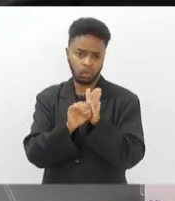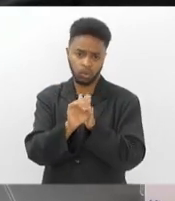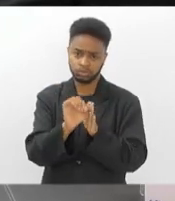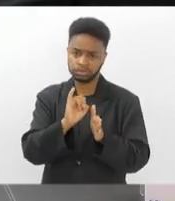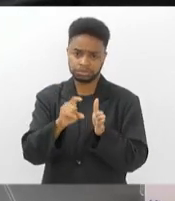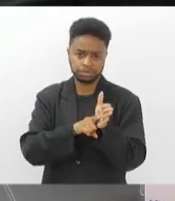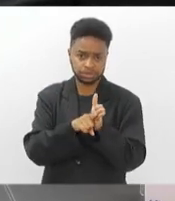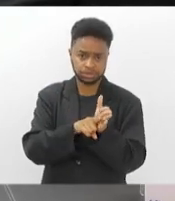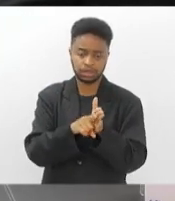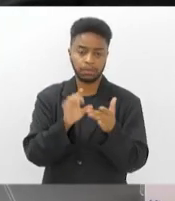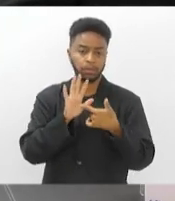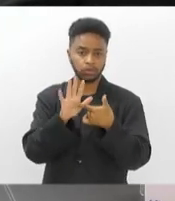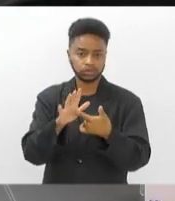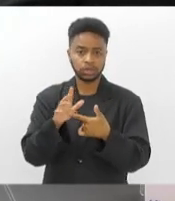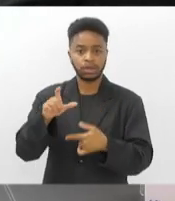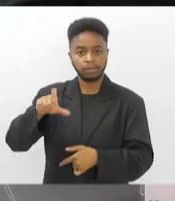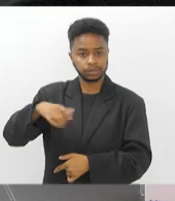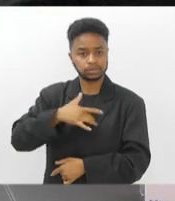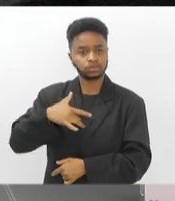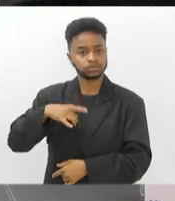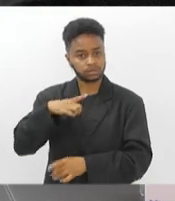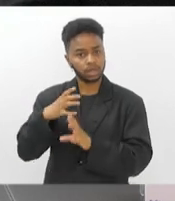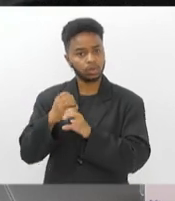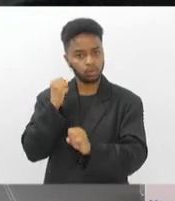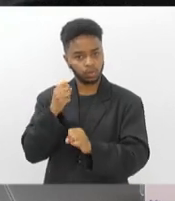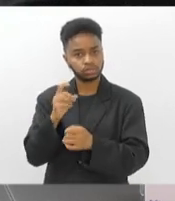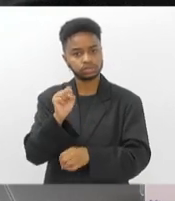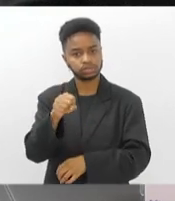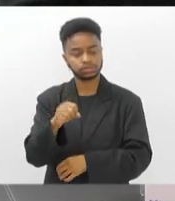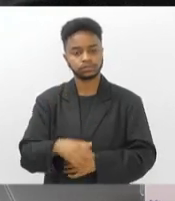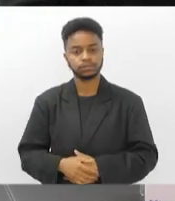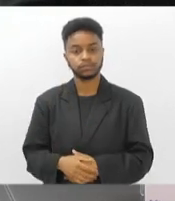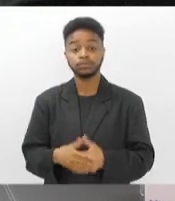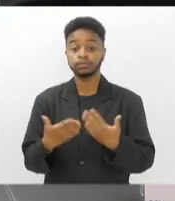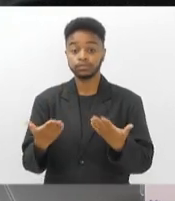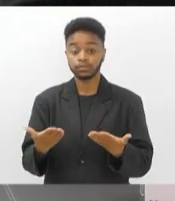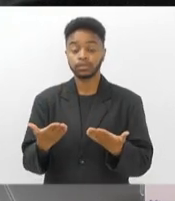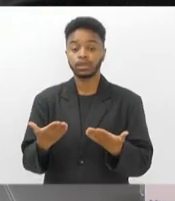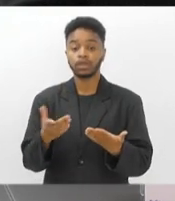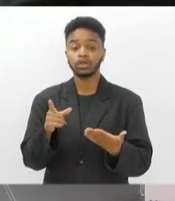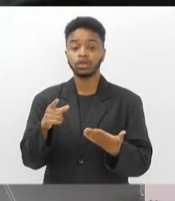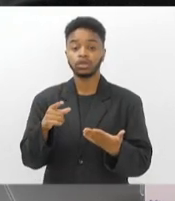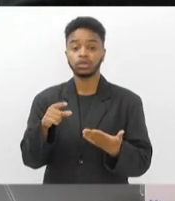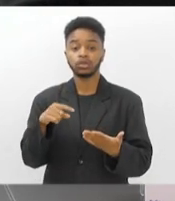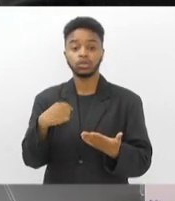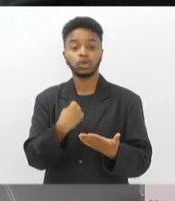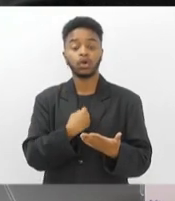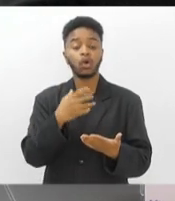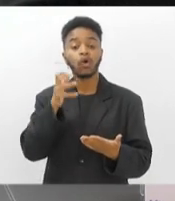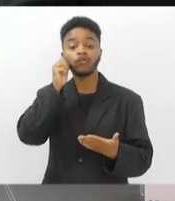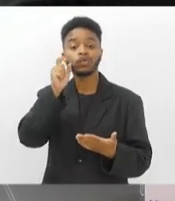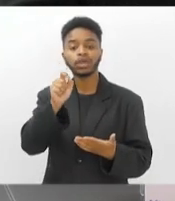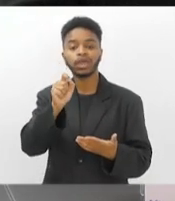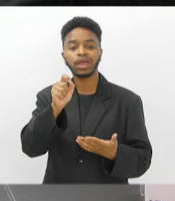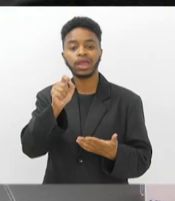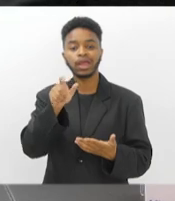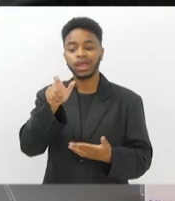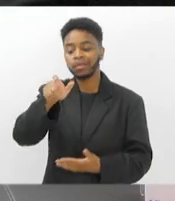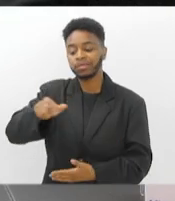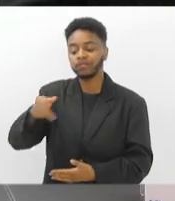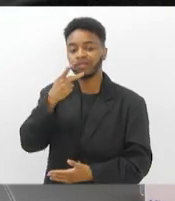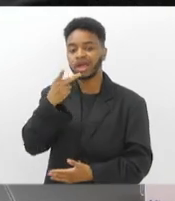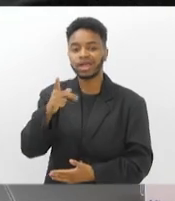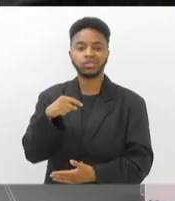vai dizer que os planos têm lucro tivemos algumas reuniões com alguns representantes e o que nós escutamos nós estamos quebrados